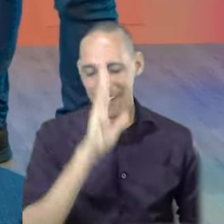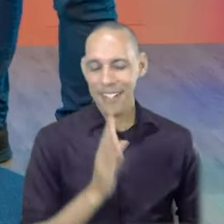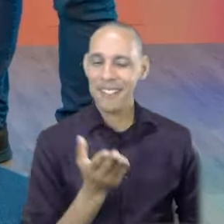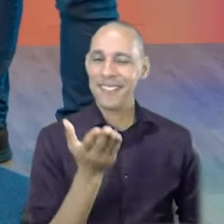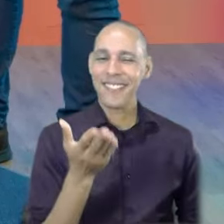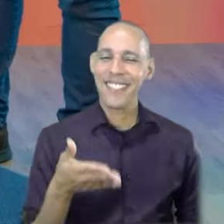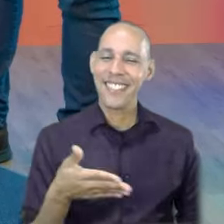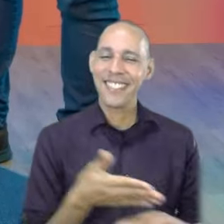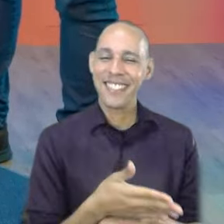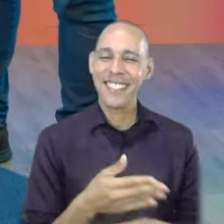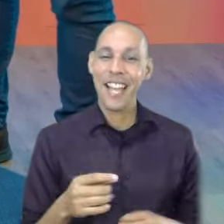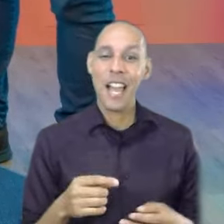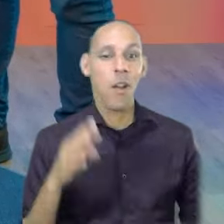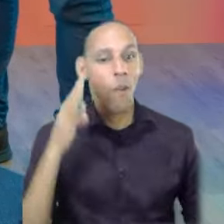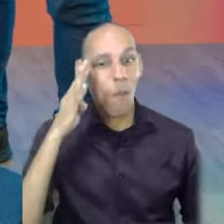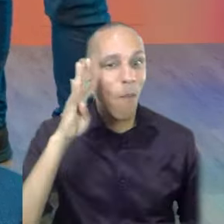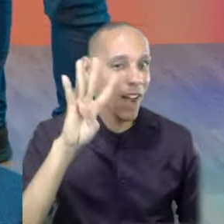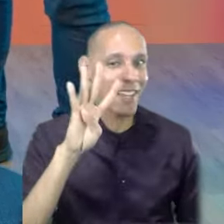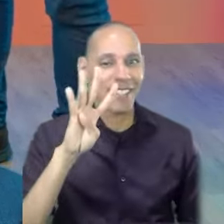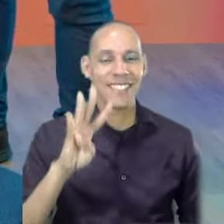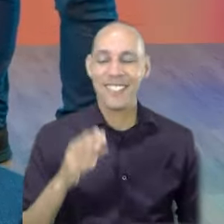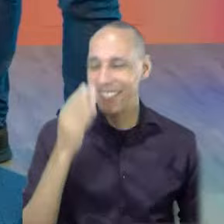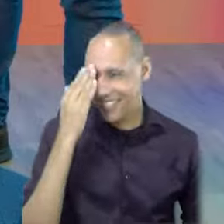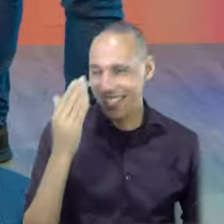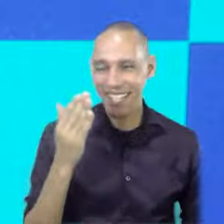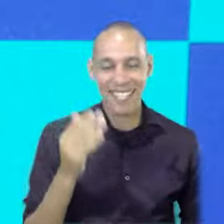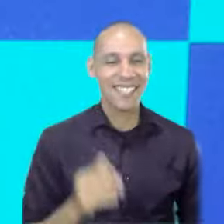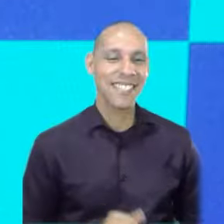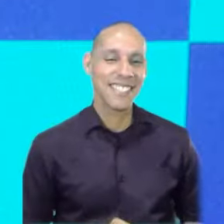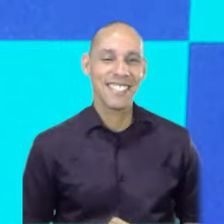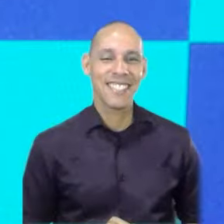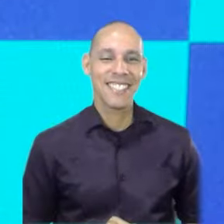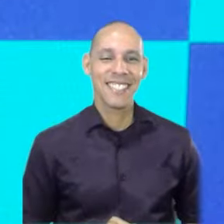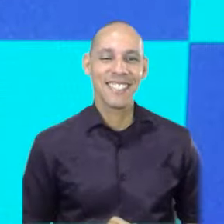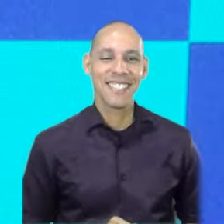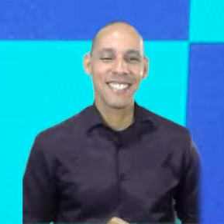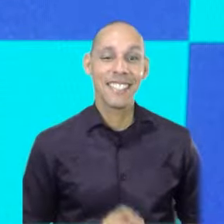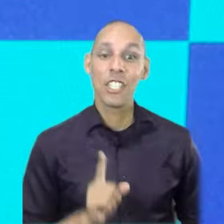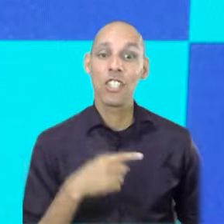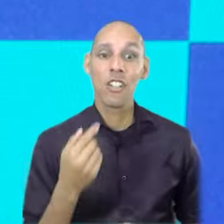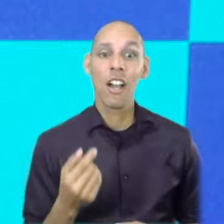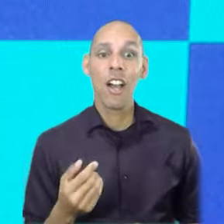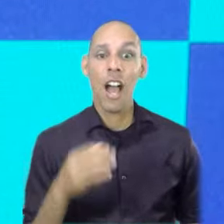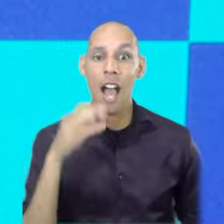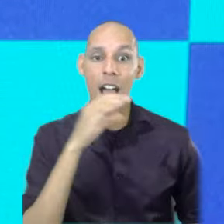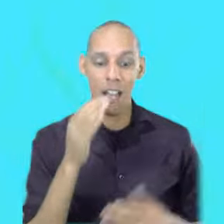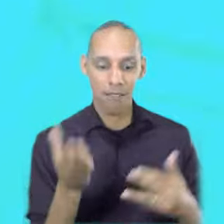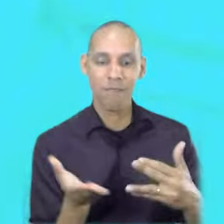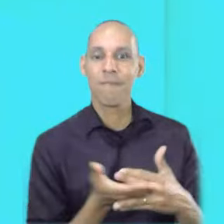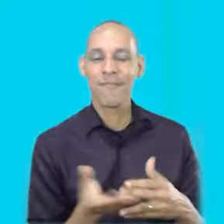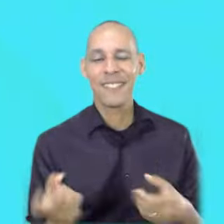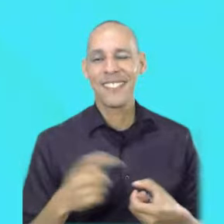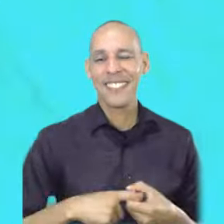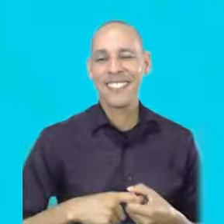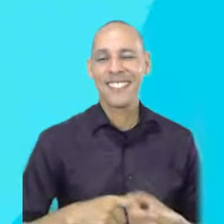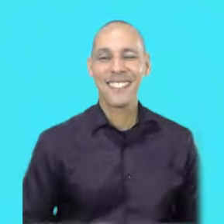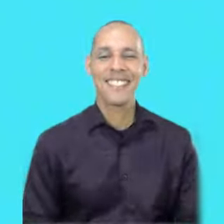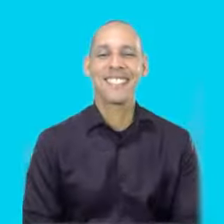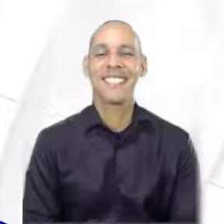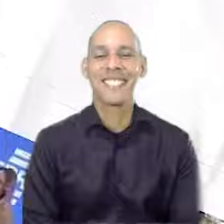dias de evento. Legal, obrigada, Robaza. Obrigado. Nós vamos para um rápido intervalo e voltamos já.